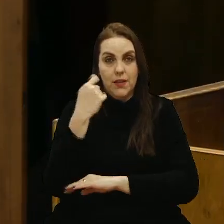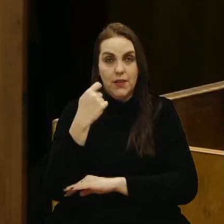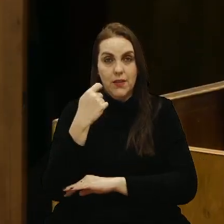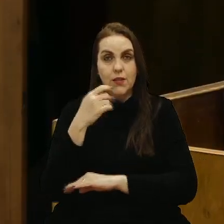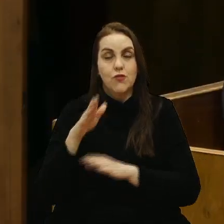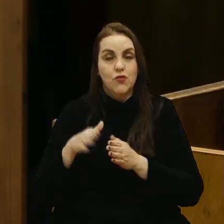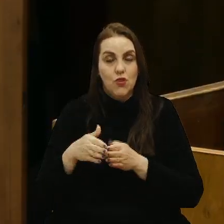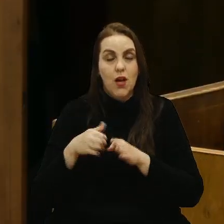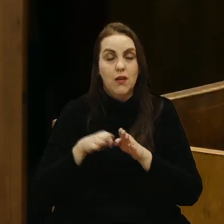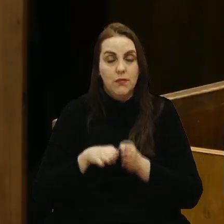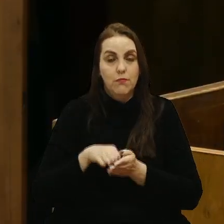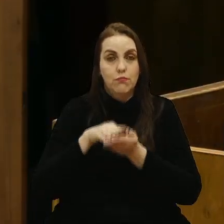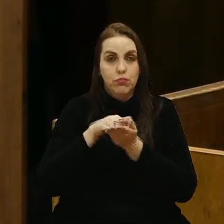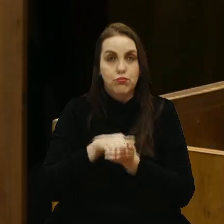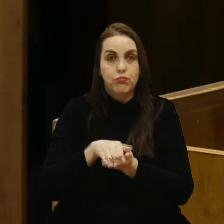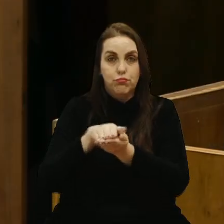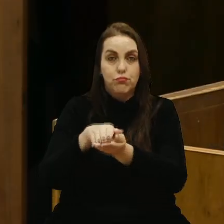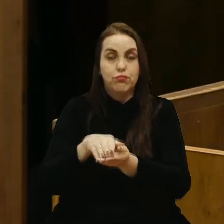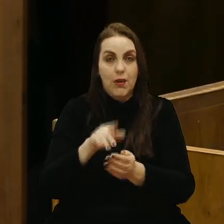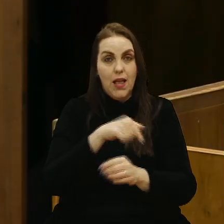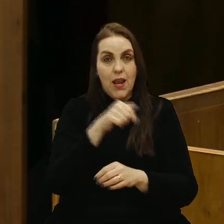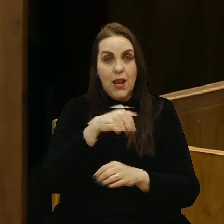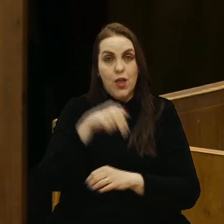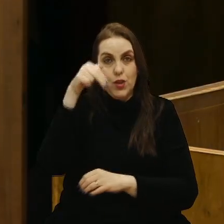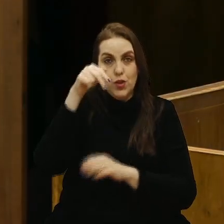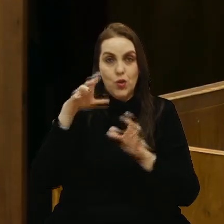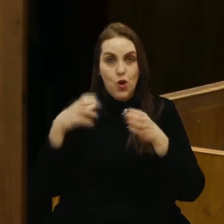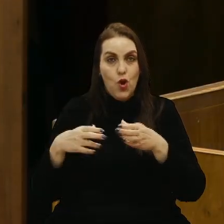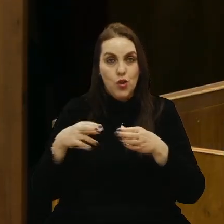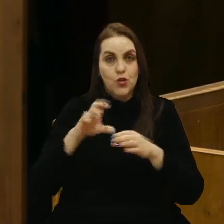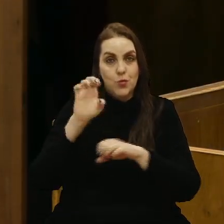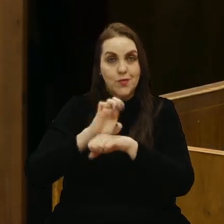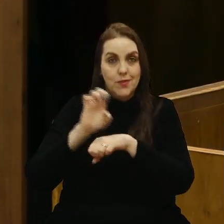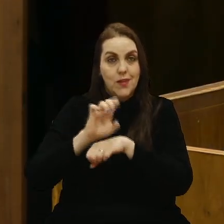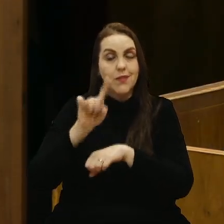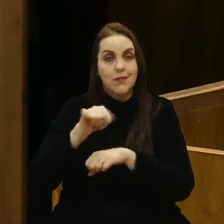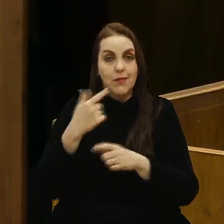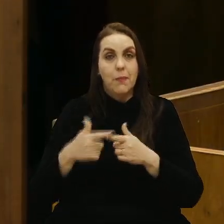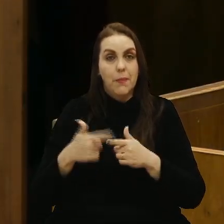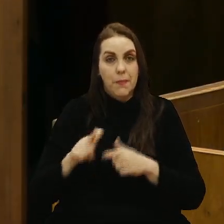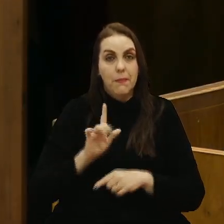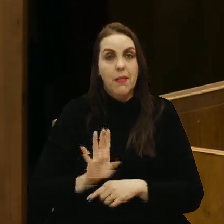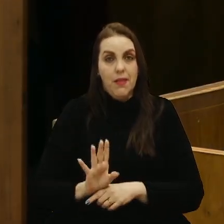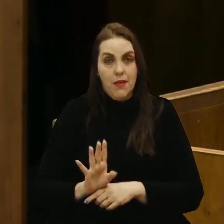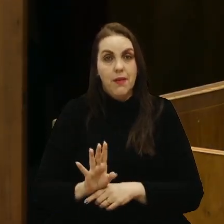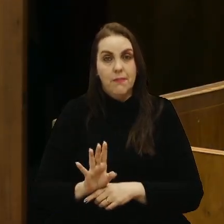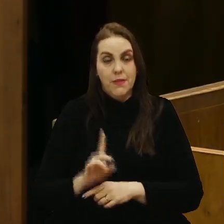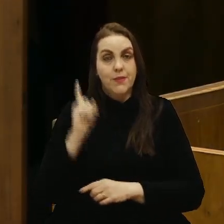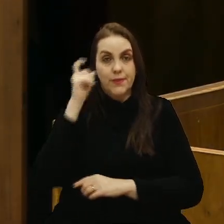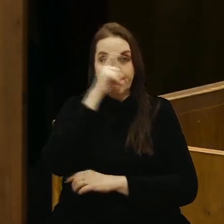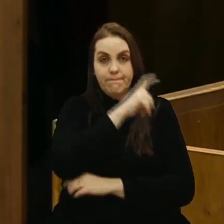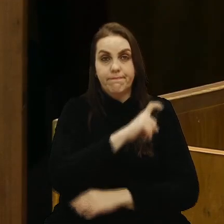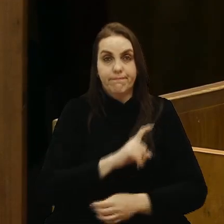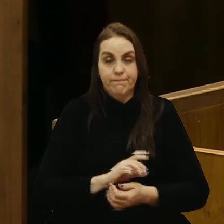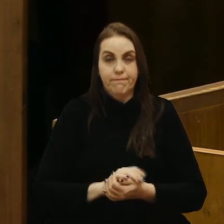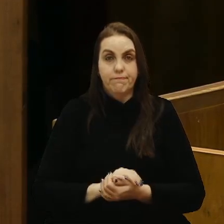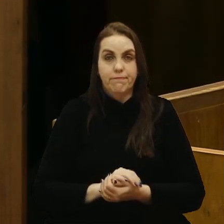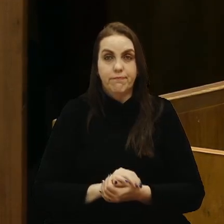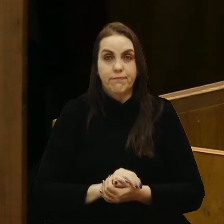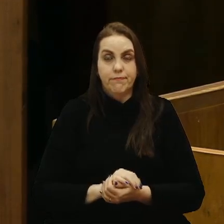já na região norte do estado, causou problemas difíceis,